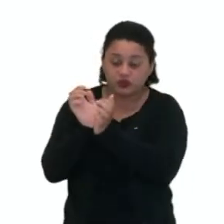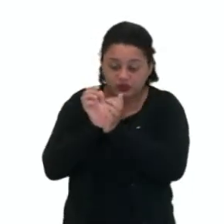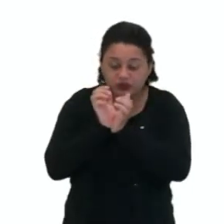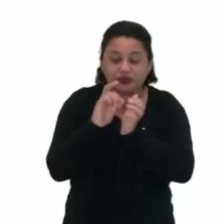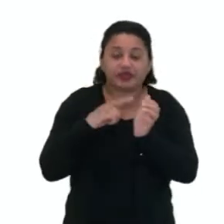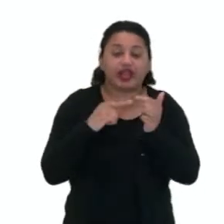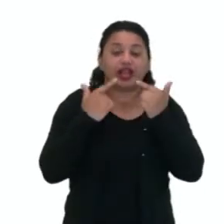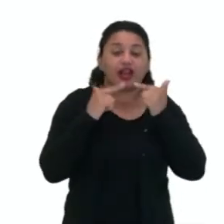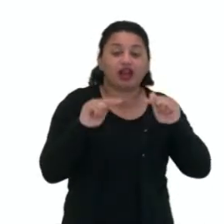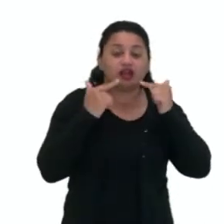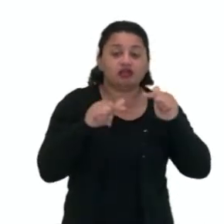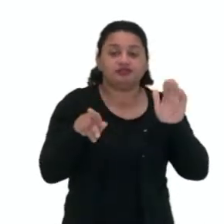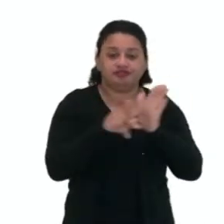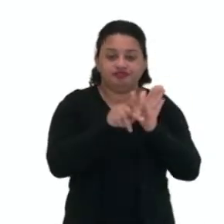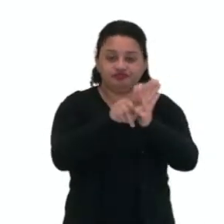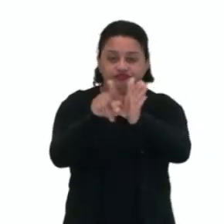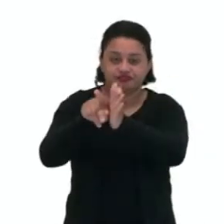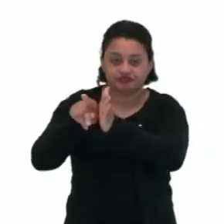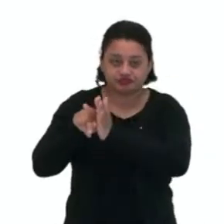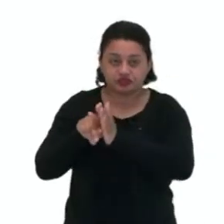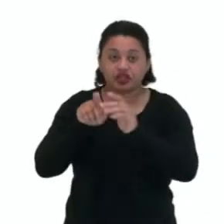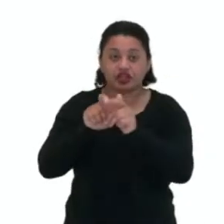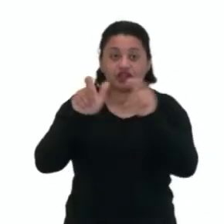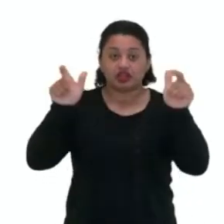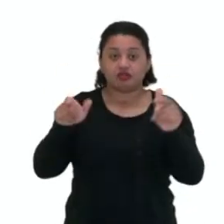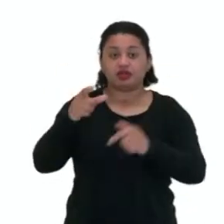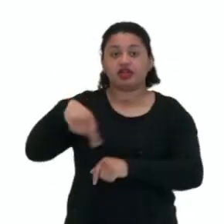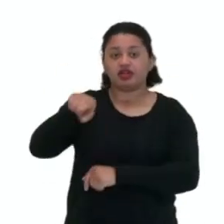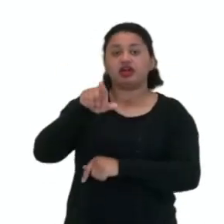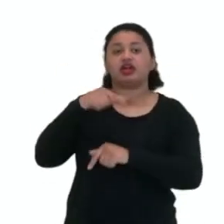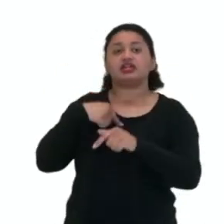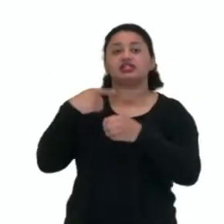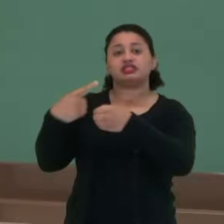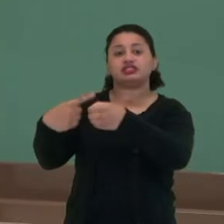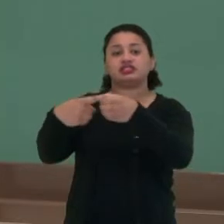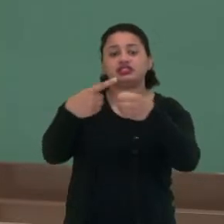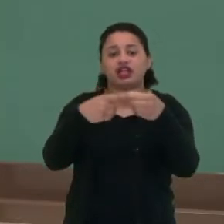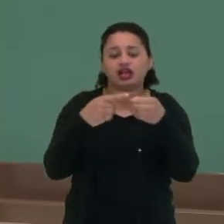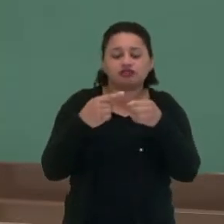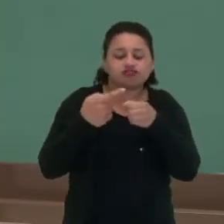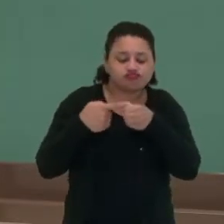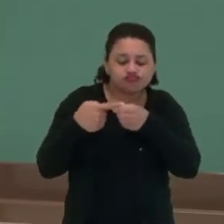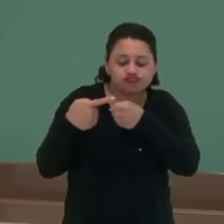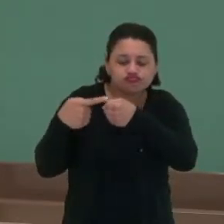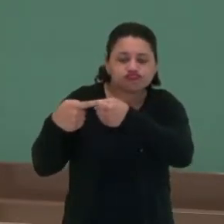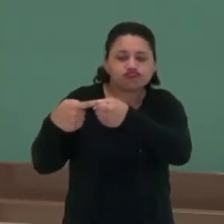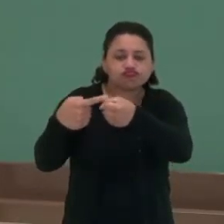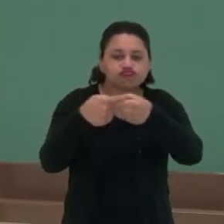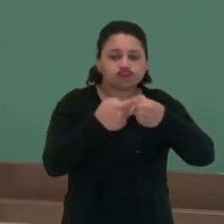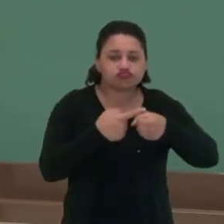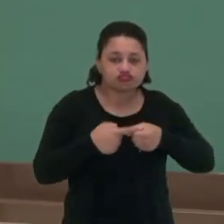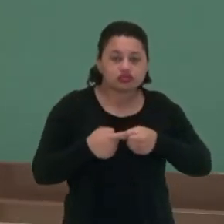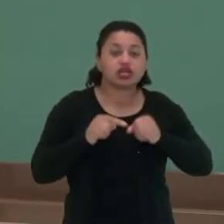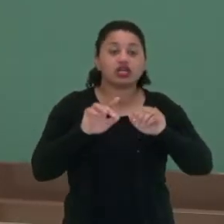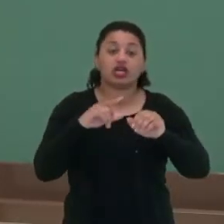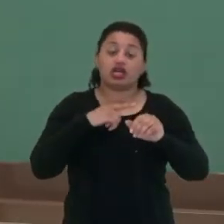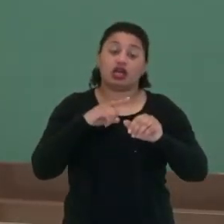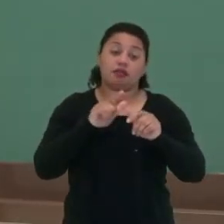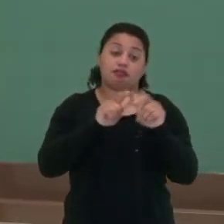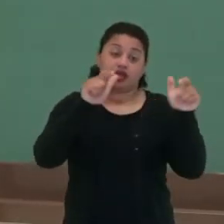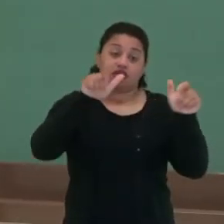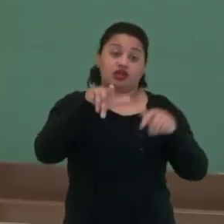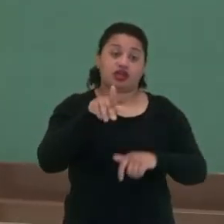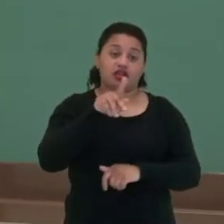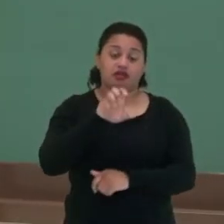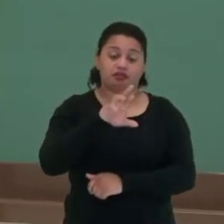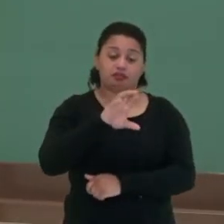própria língua. E a maioria dos iranianos vivem em cidades e povoados. Então nós temos os persas na grande maioria, mas